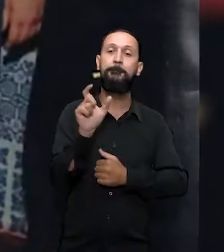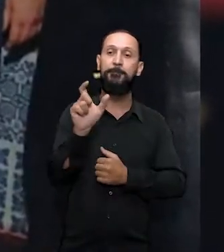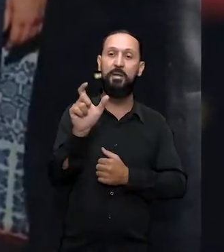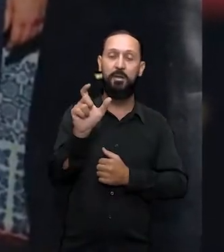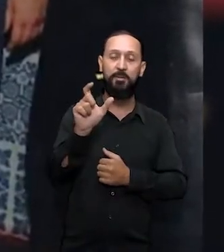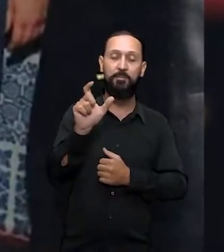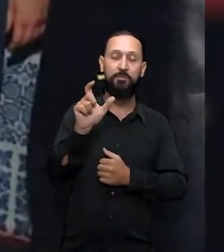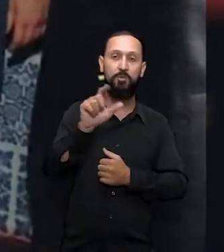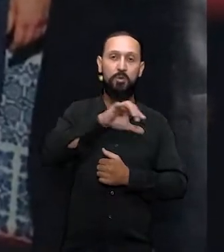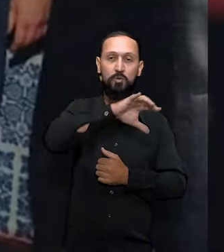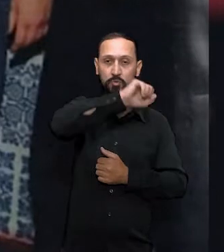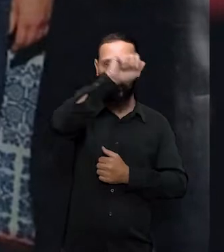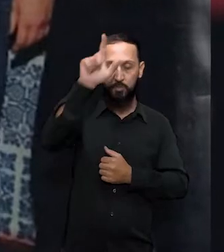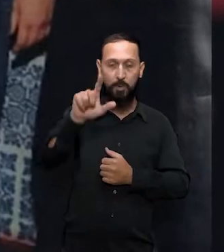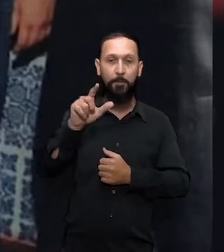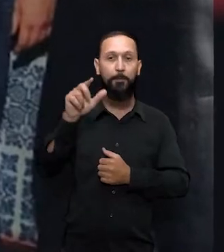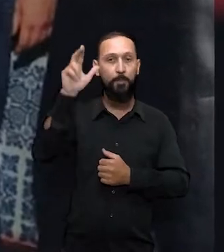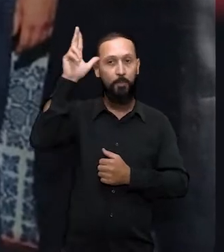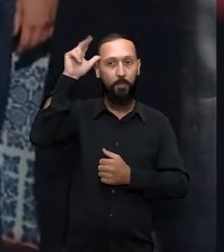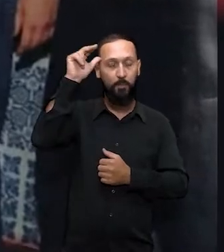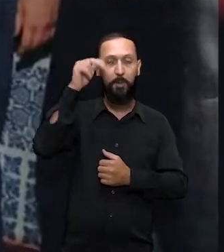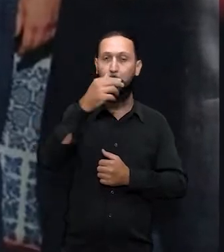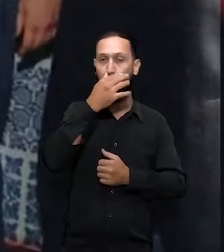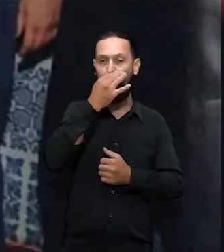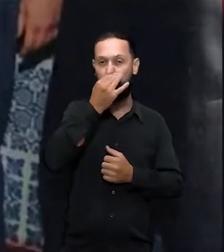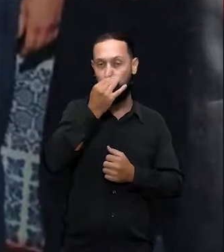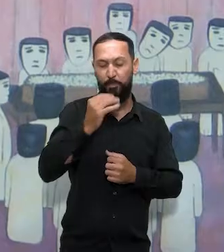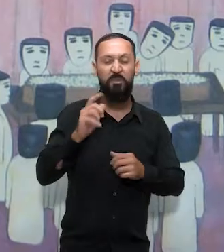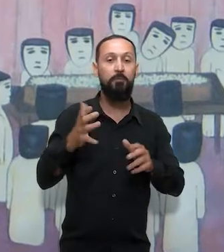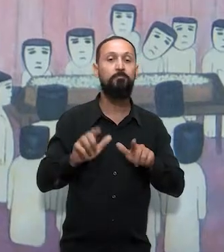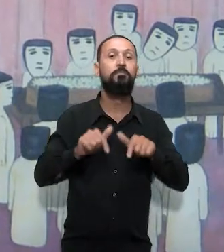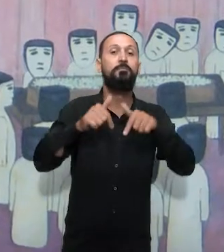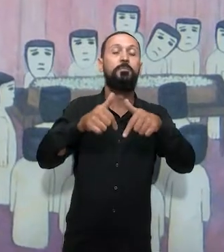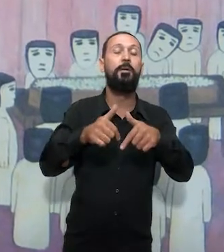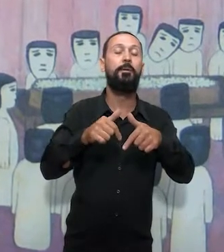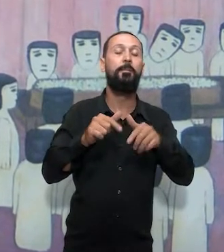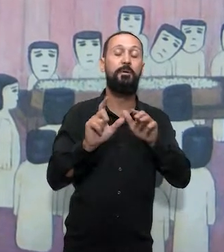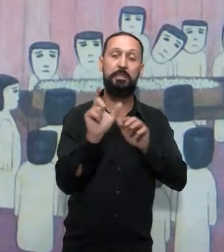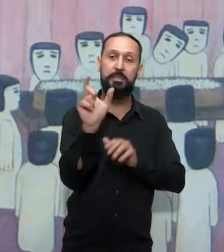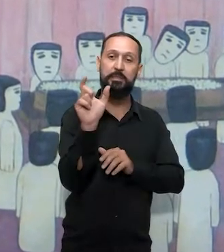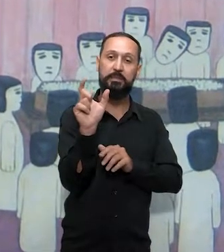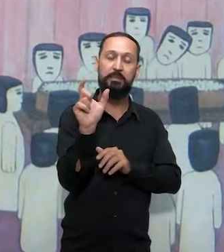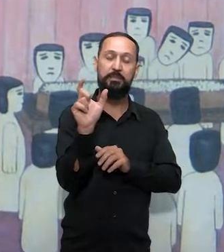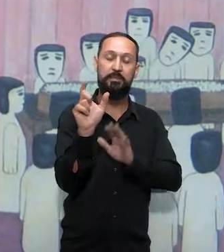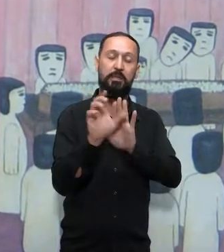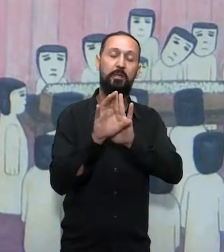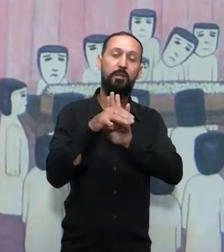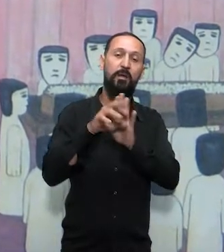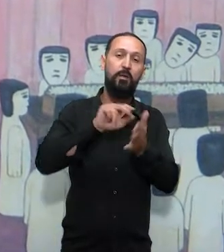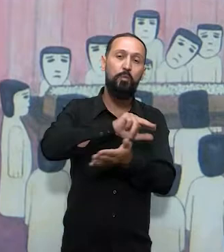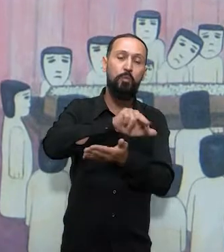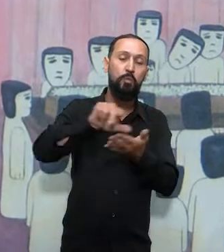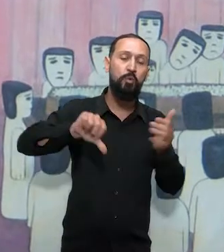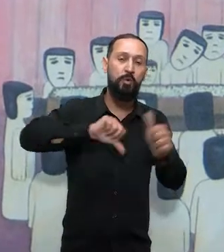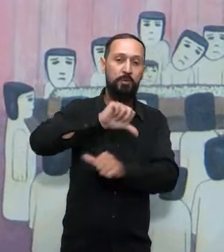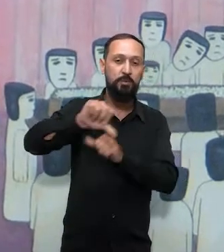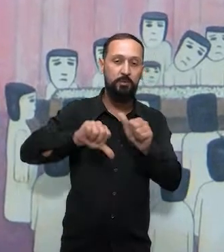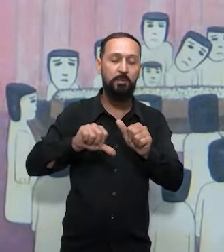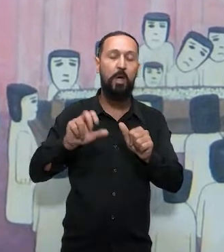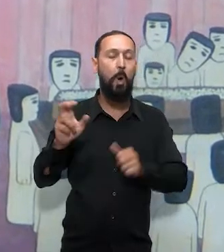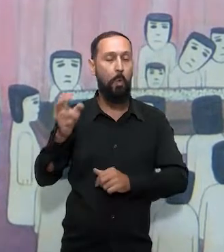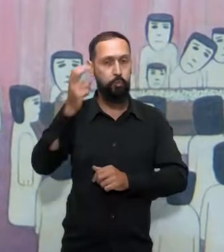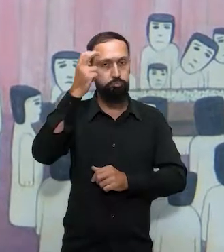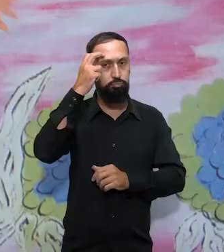termo sul-mato-grossense por Guaicuru, além de lutar para que o termo englobasse toda a diversificada